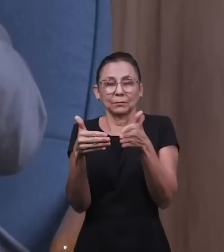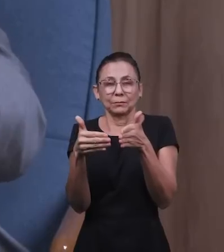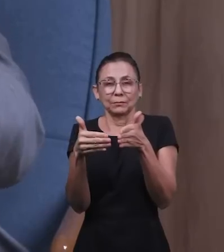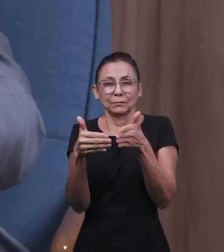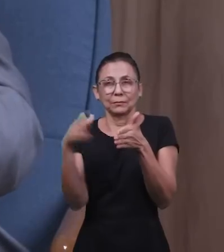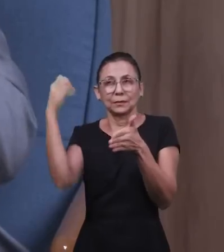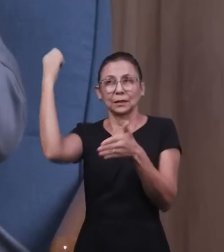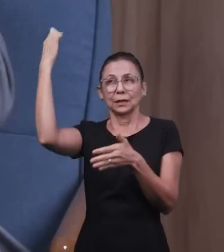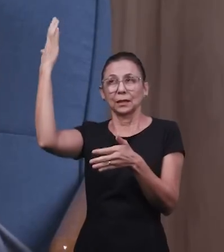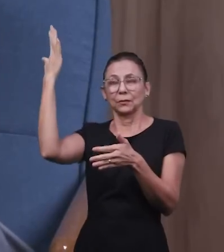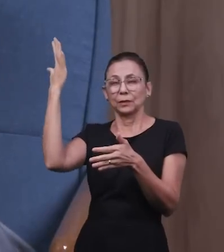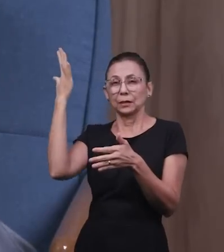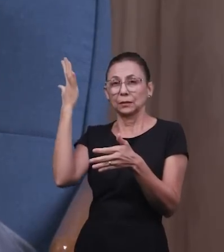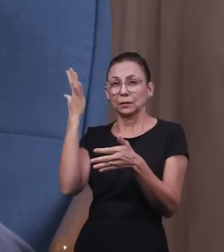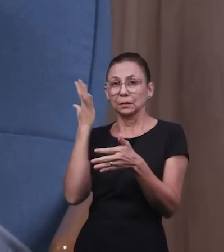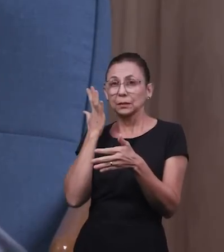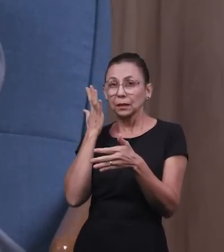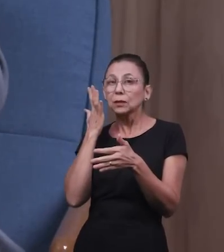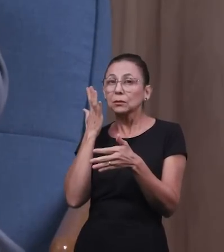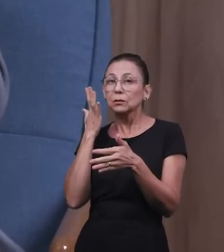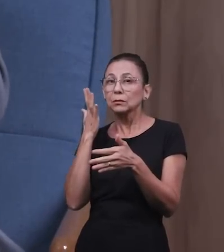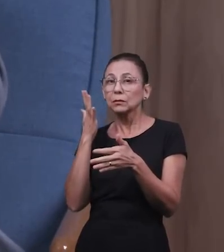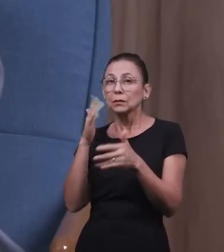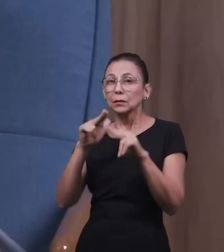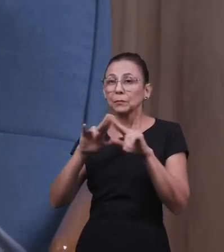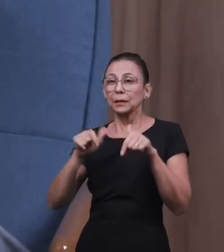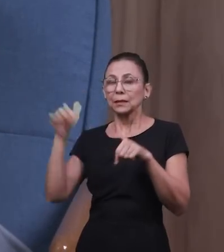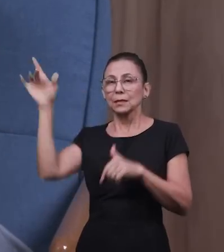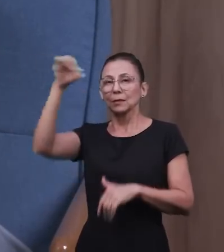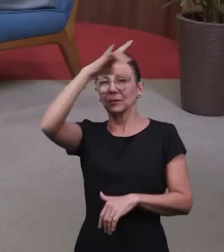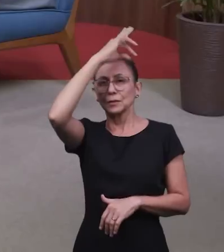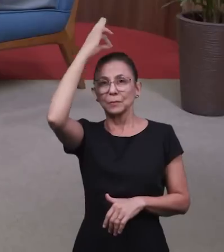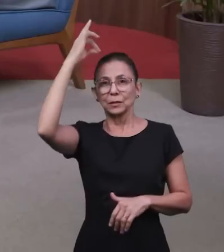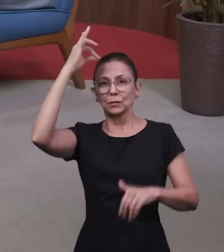da carne, entra no livro de Cantares pelos olhos do Espírito Santo,